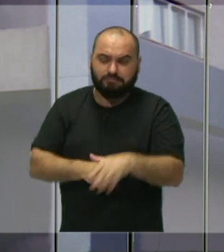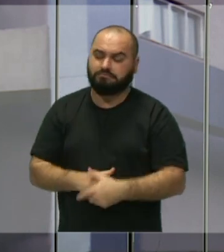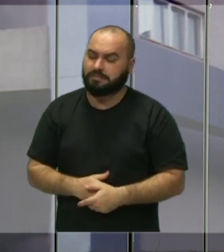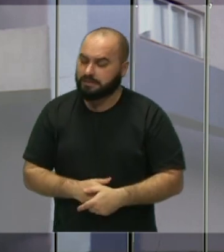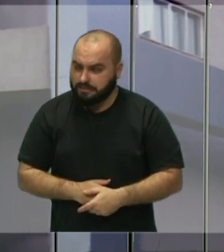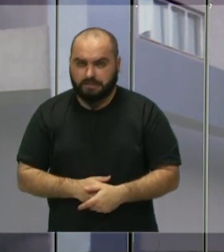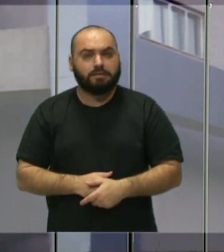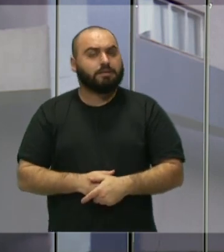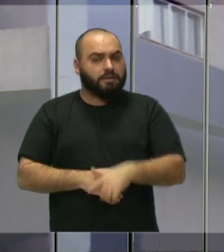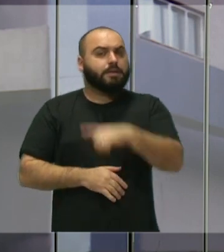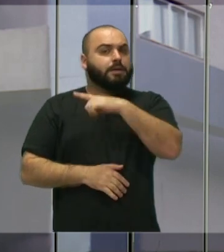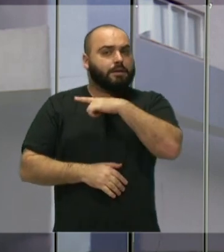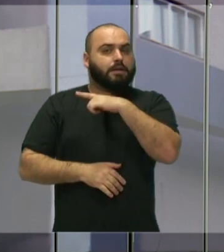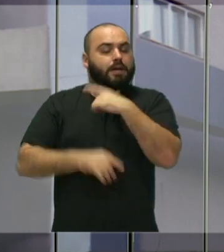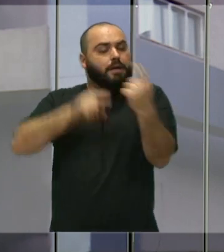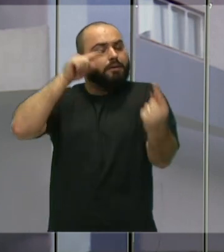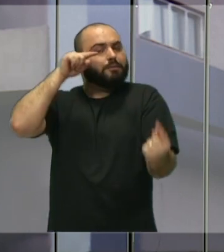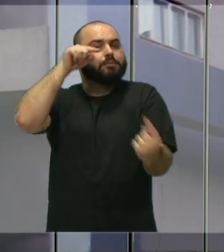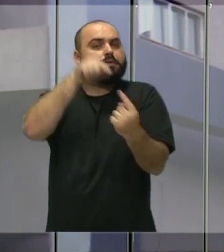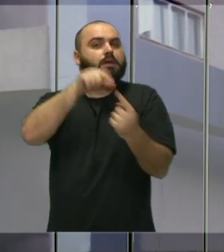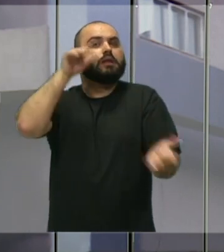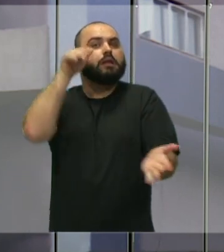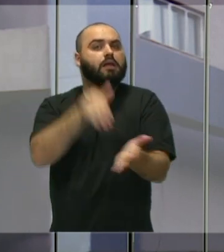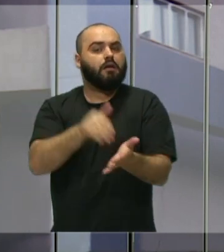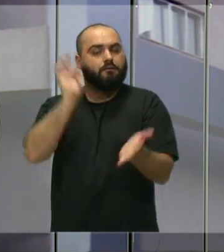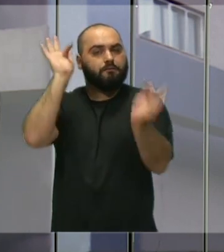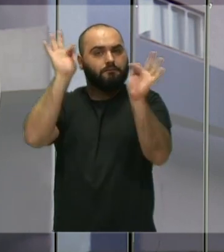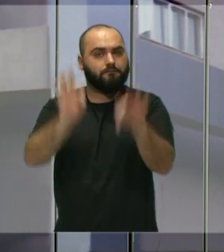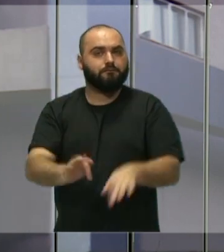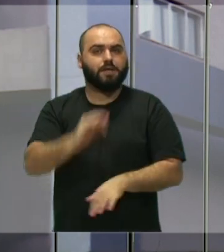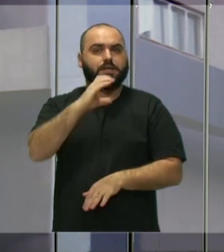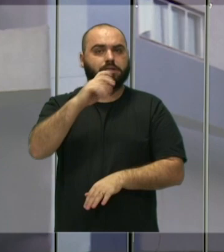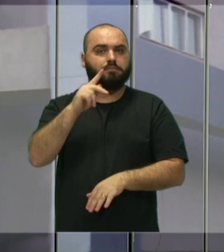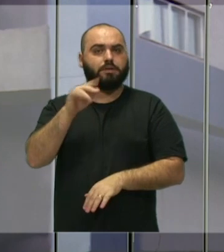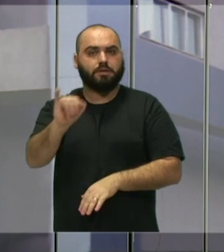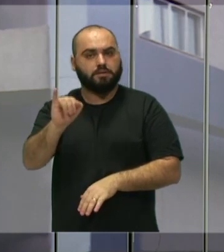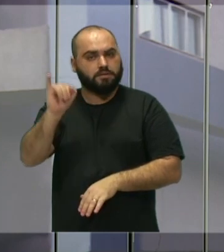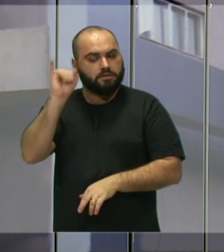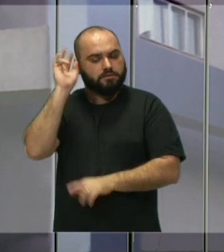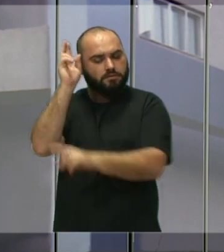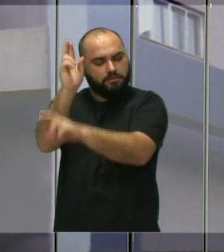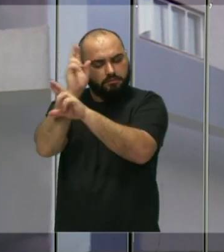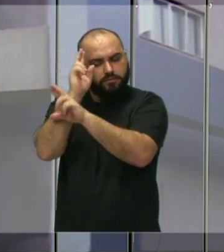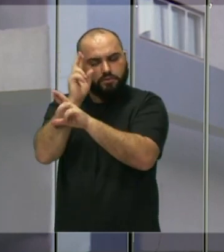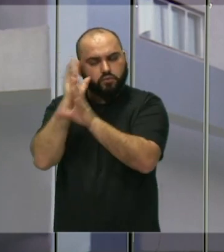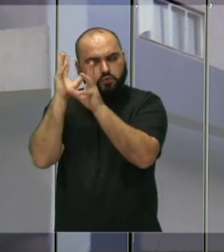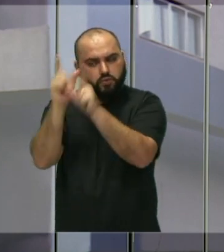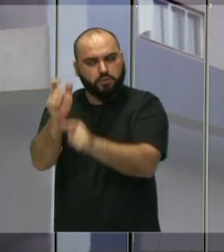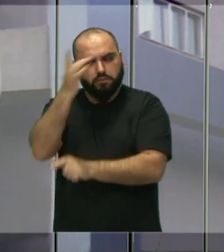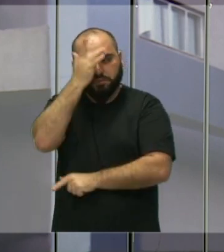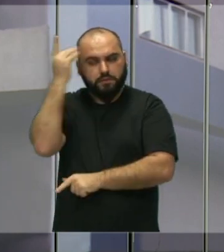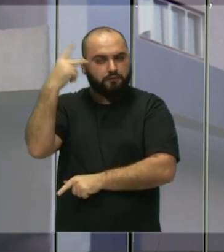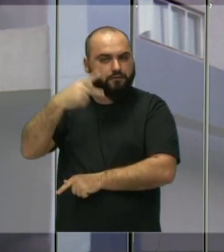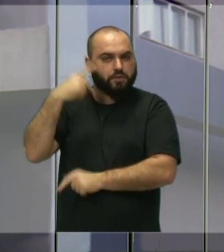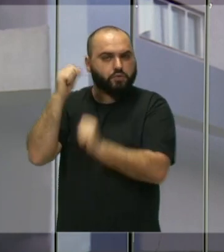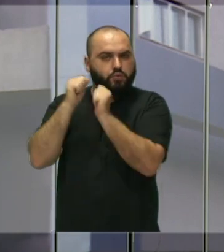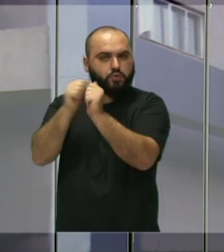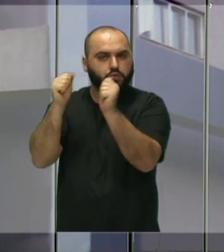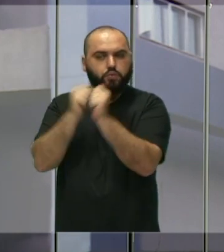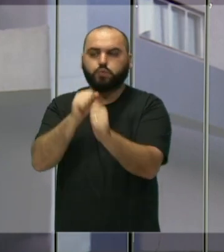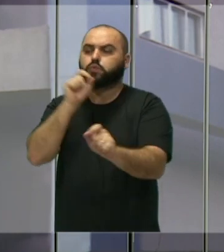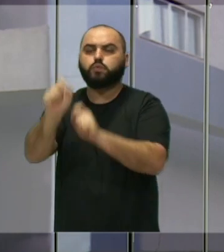dever até o término dessa CPI, e é o que eu espero de todos que compõem essa CPI comigo, de